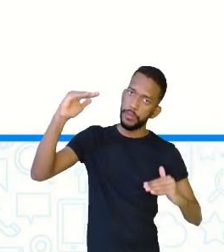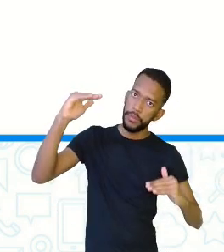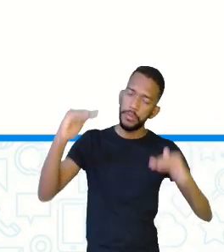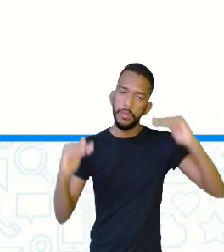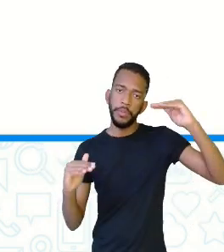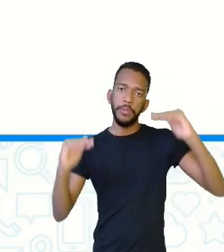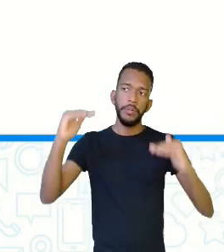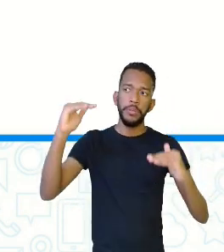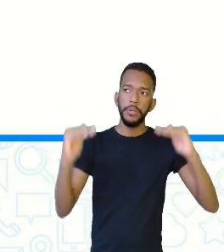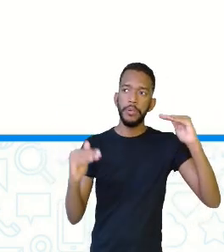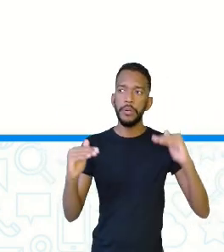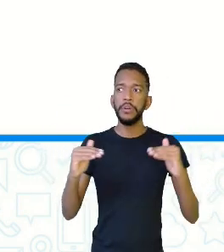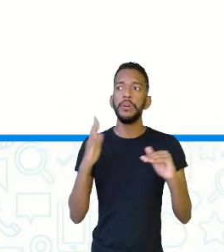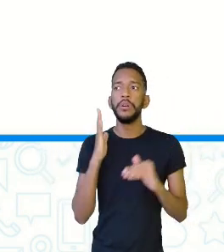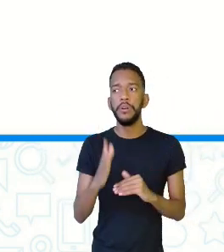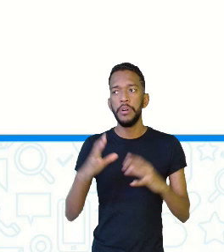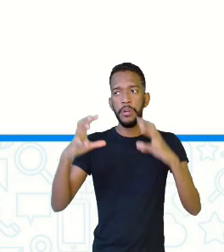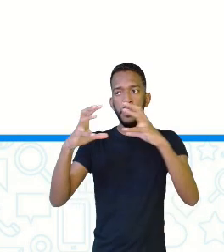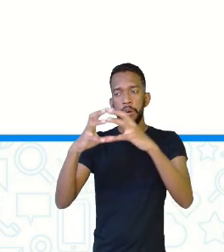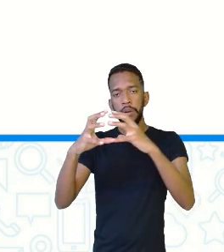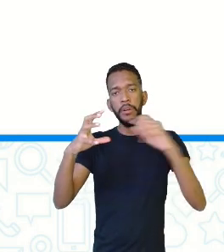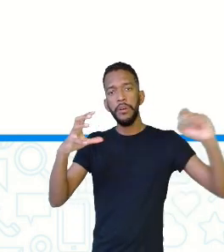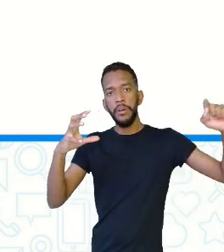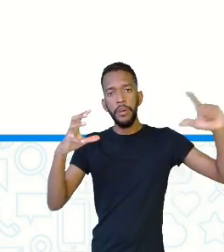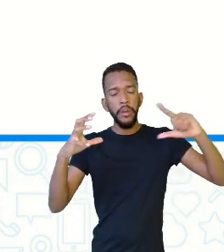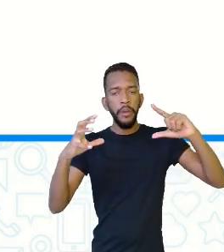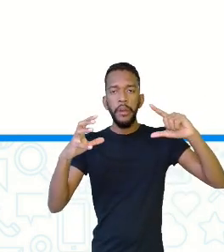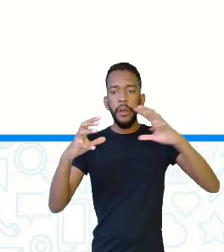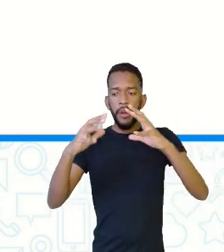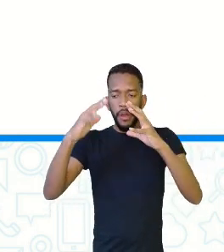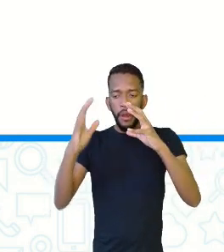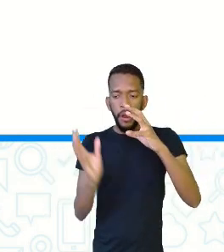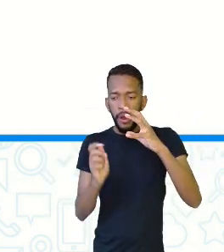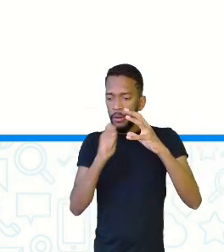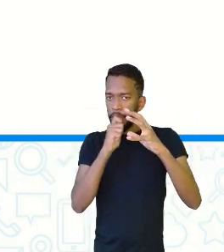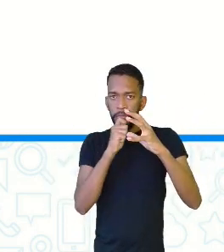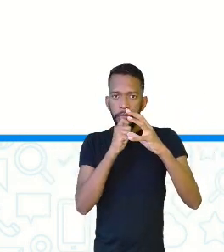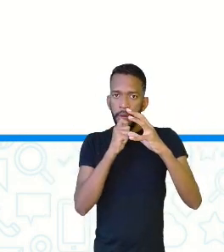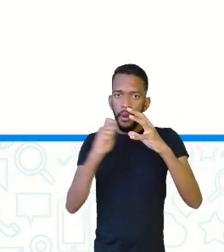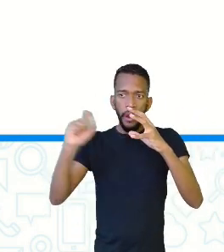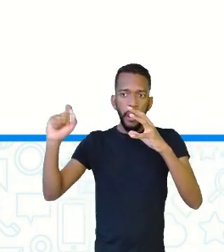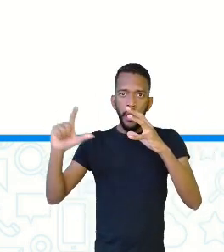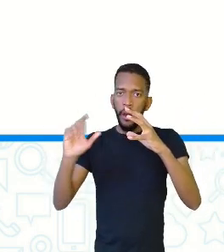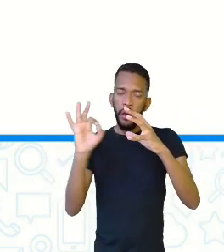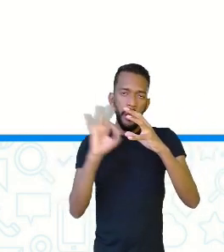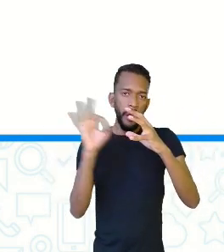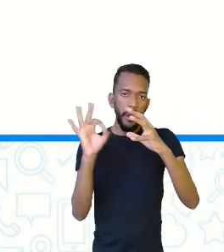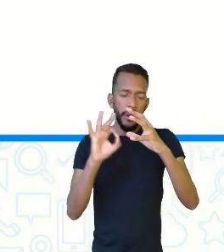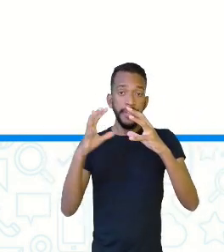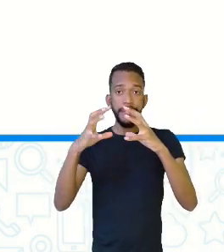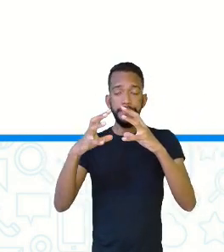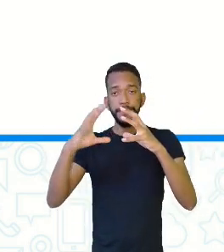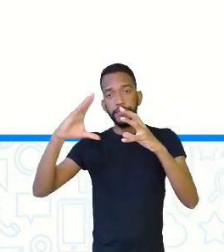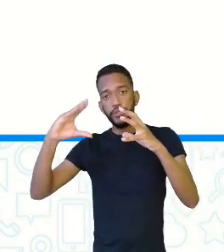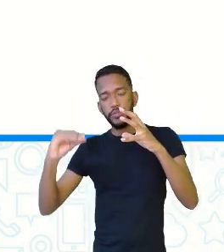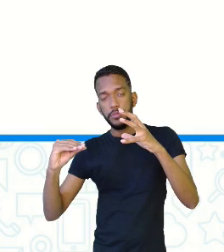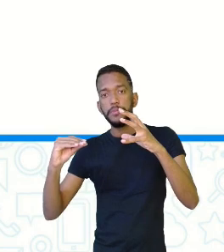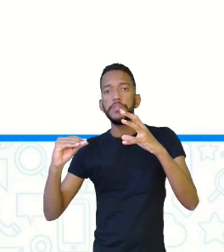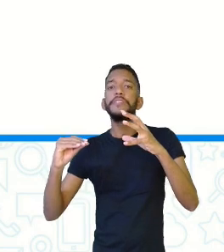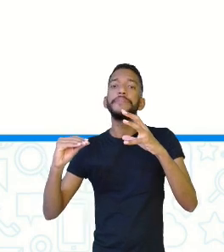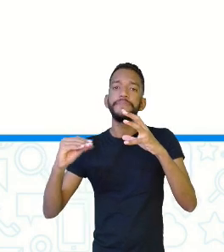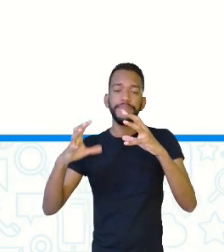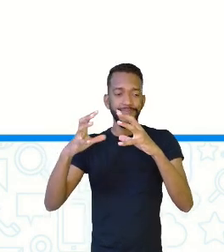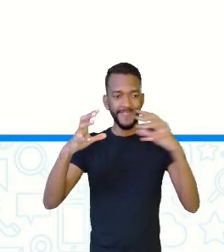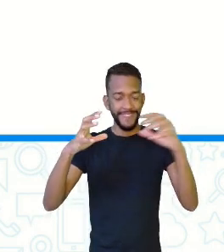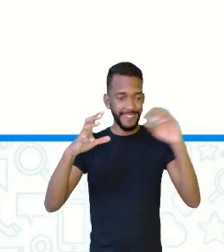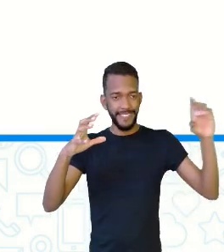estar voltada para o Sol, ela está iluminada. A parte que não está voltada para o Sol não vai estar iluminada. Então, a gente pode dizer que a parte que está voltada é